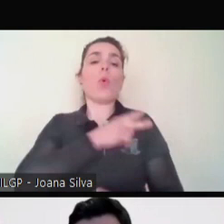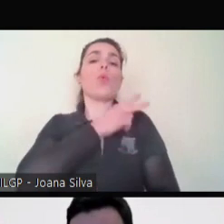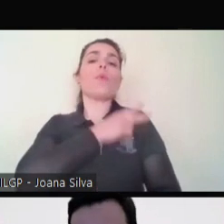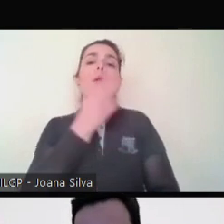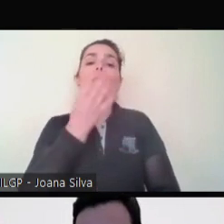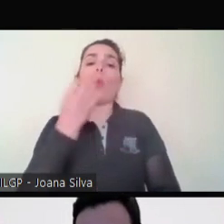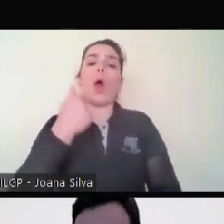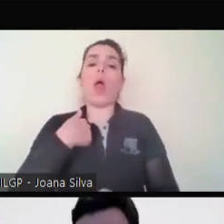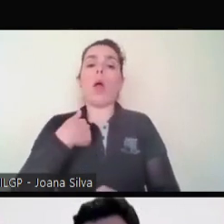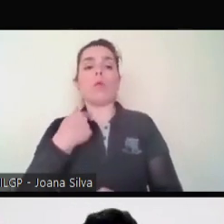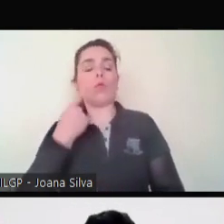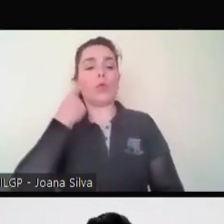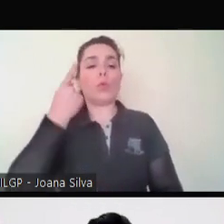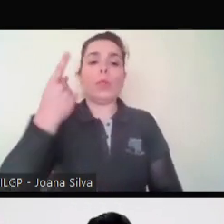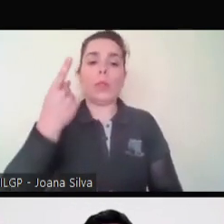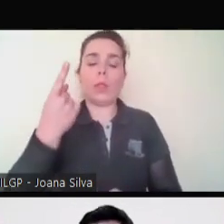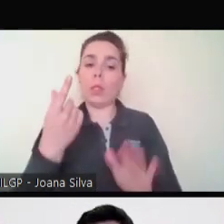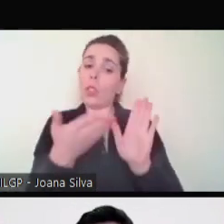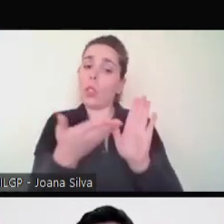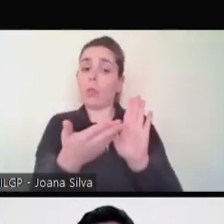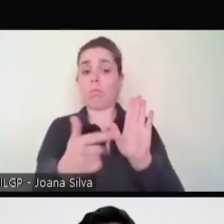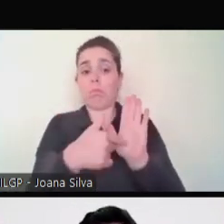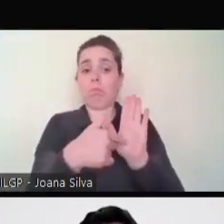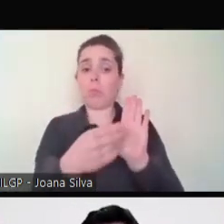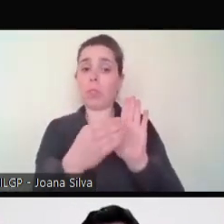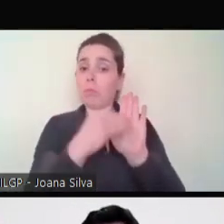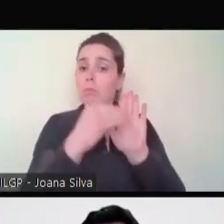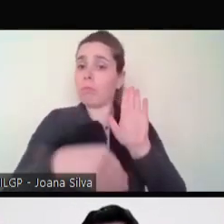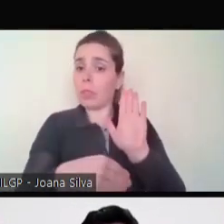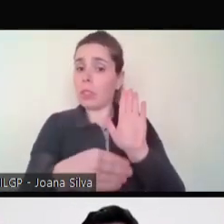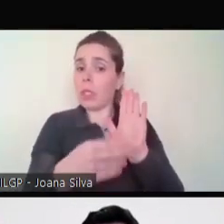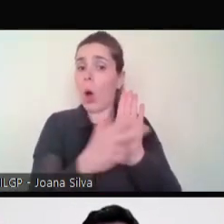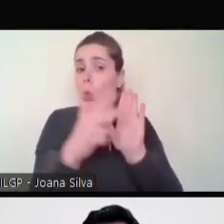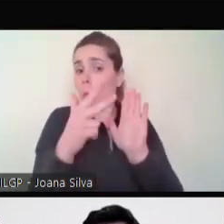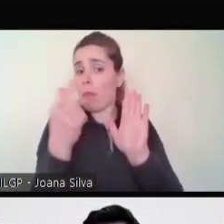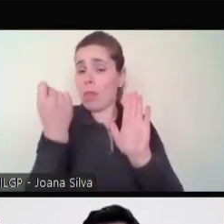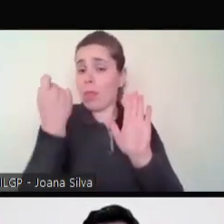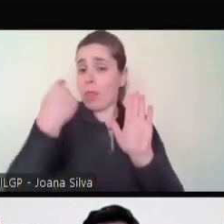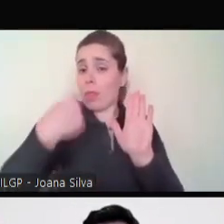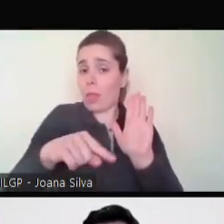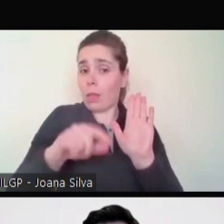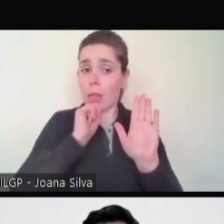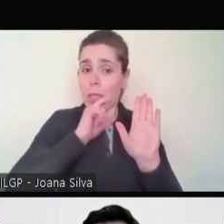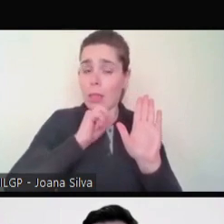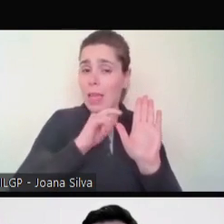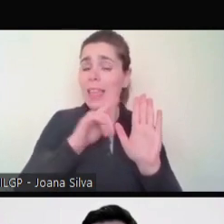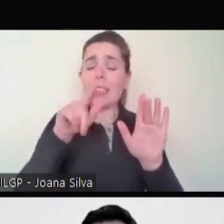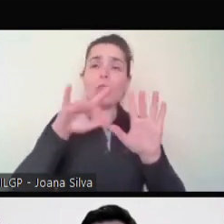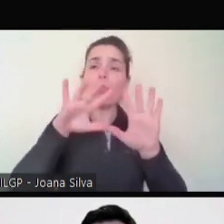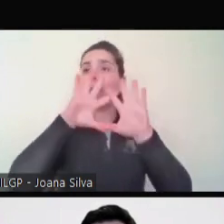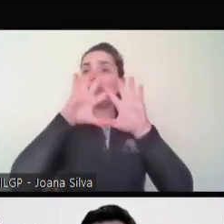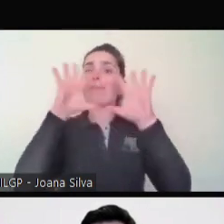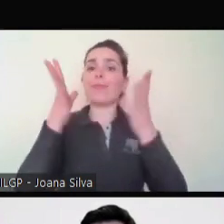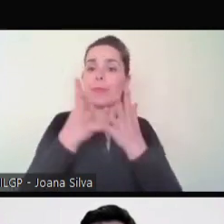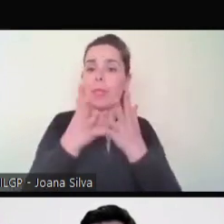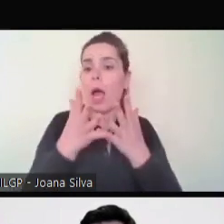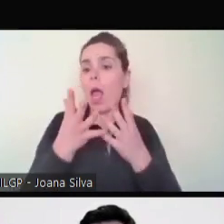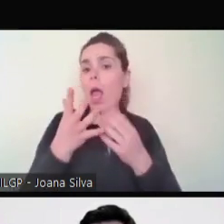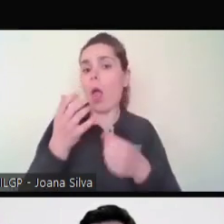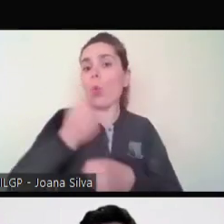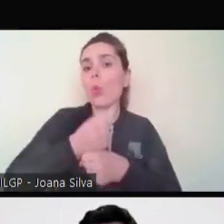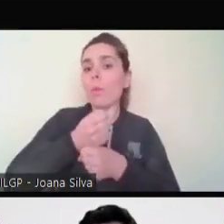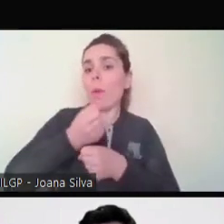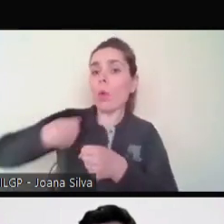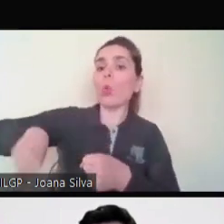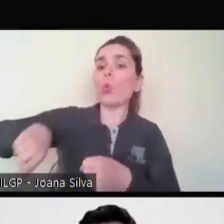e, portanto, isso poder ser um atributo usado por esta via da carteira digital. Bom, isto é, assim, grosso modo, o contexto em que